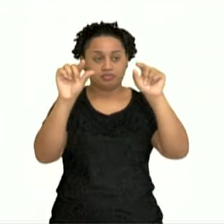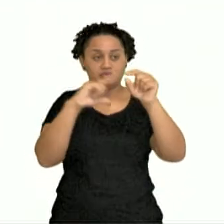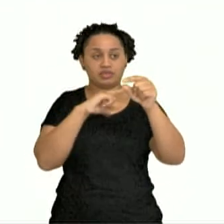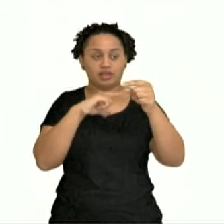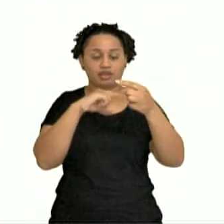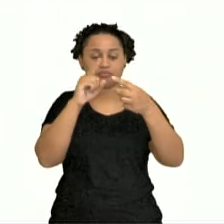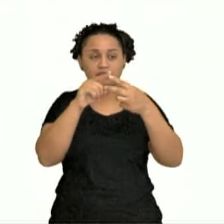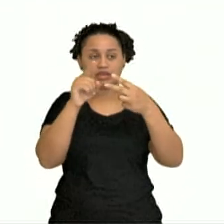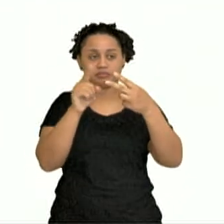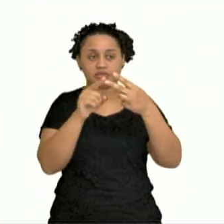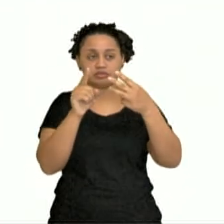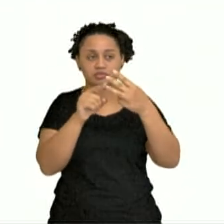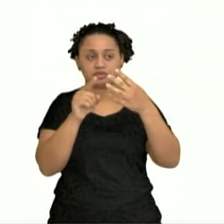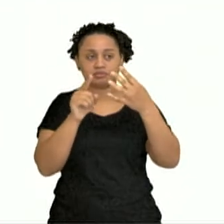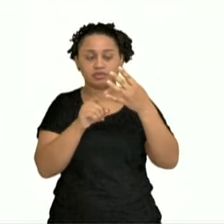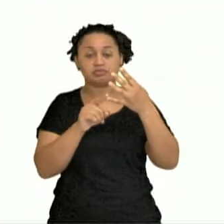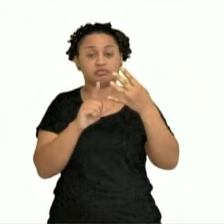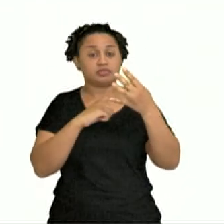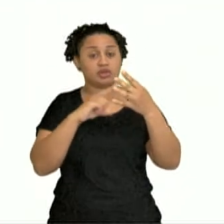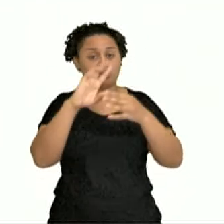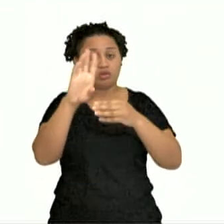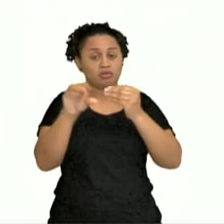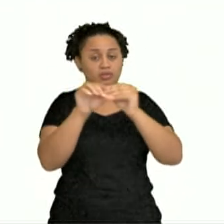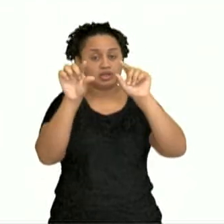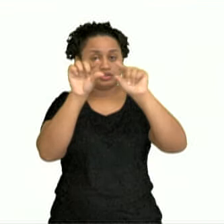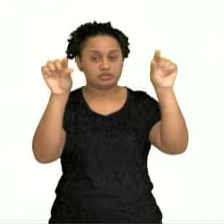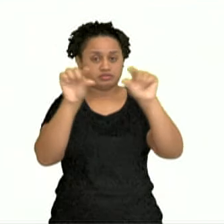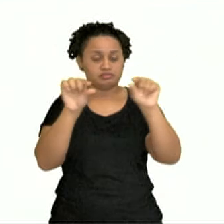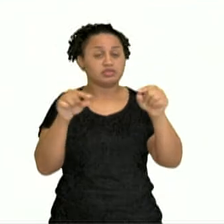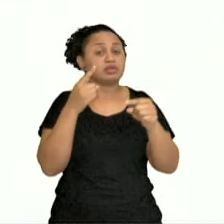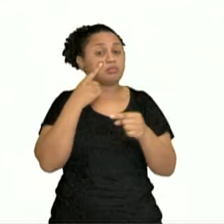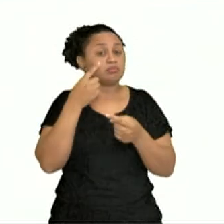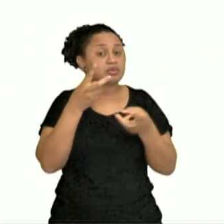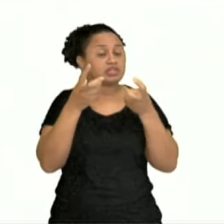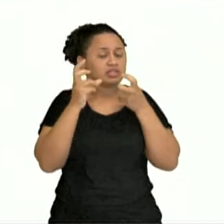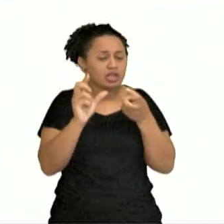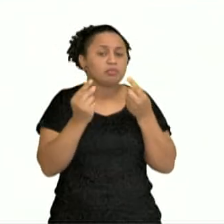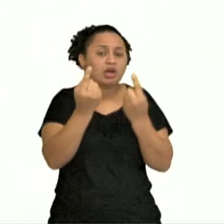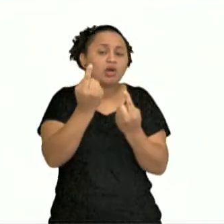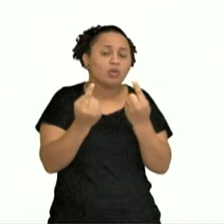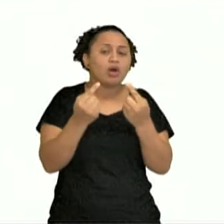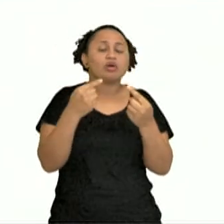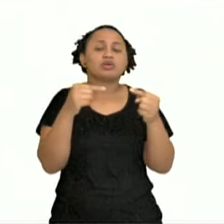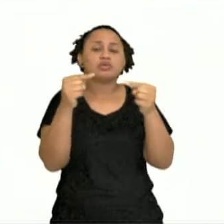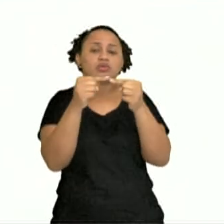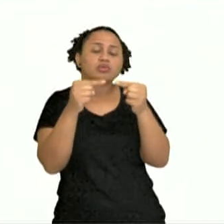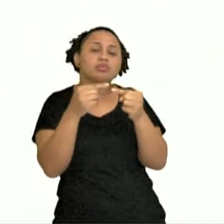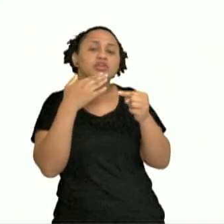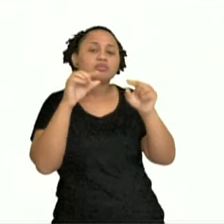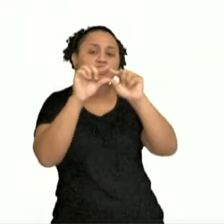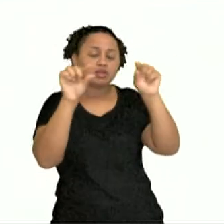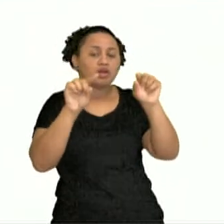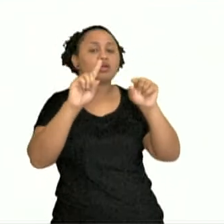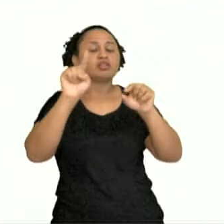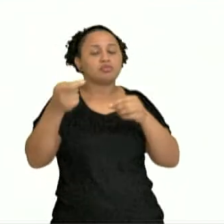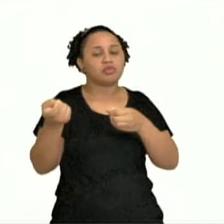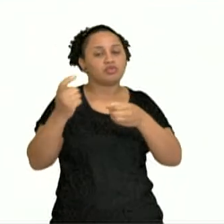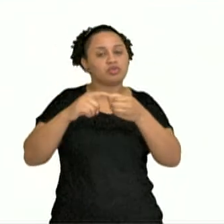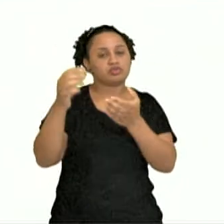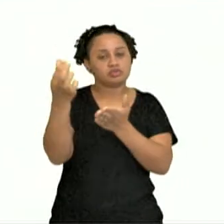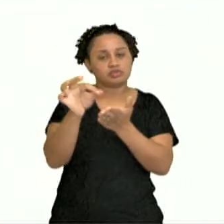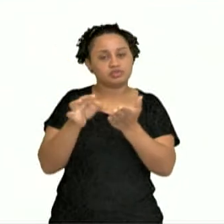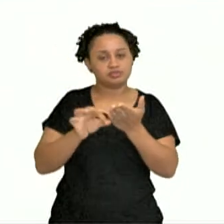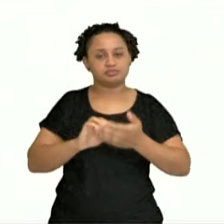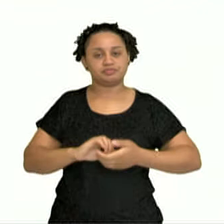dónde, cuánto e qual. Então veja lá, pessoal, qual pronome se encaixa melhor nas frases e logo chego com a resposta.